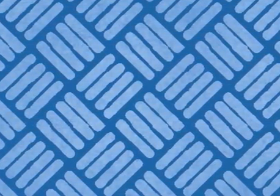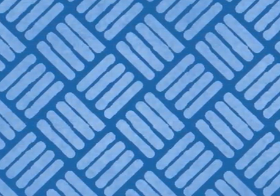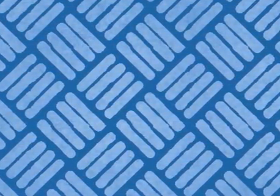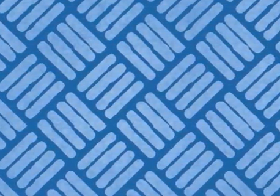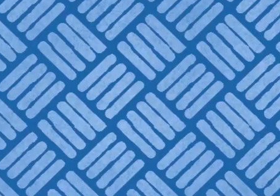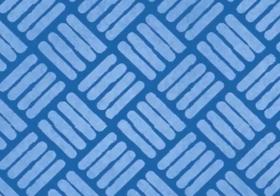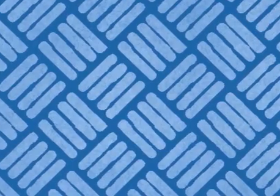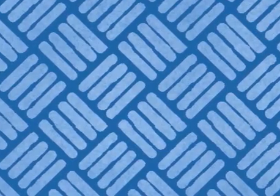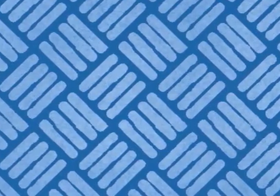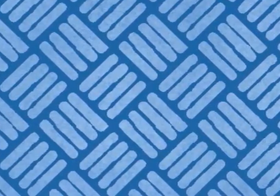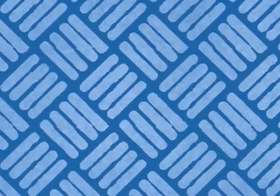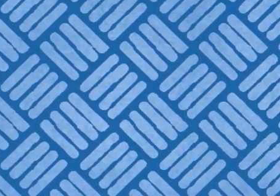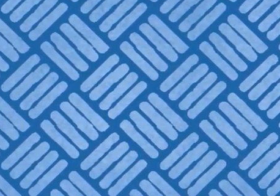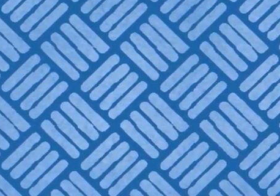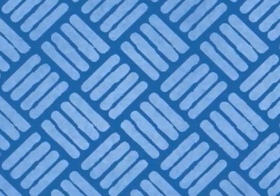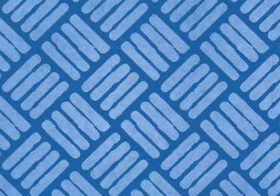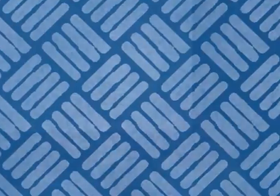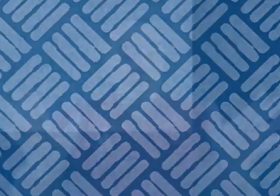aí